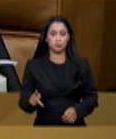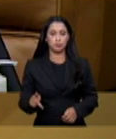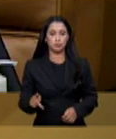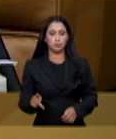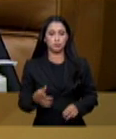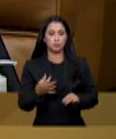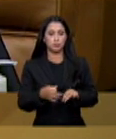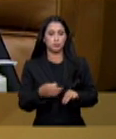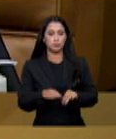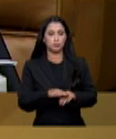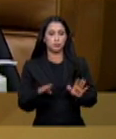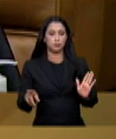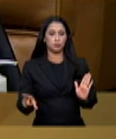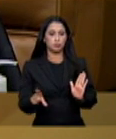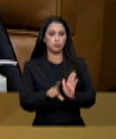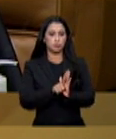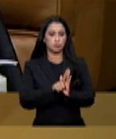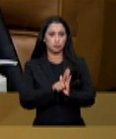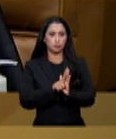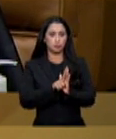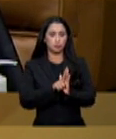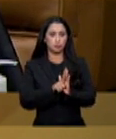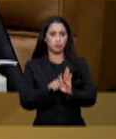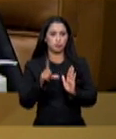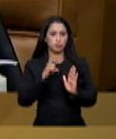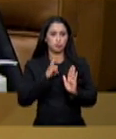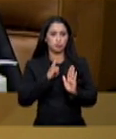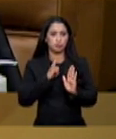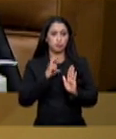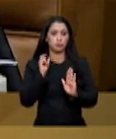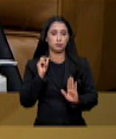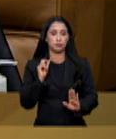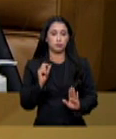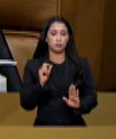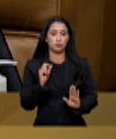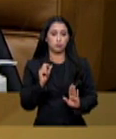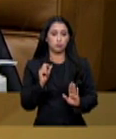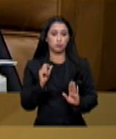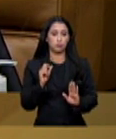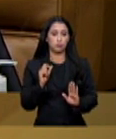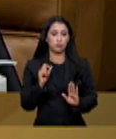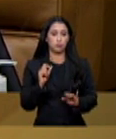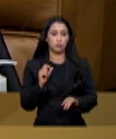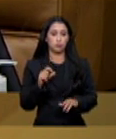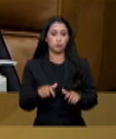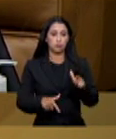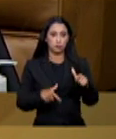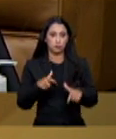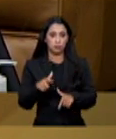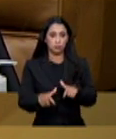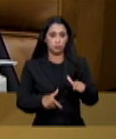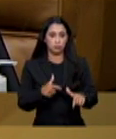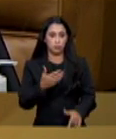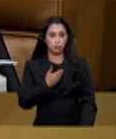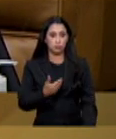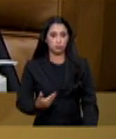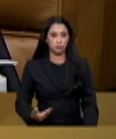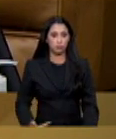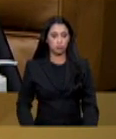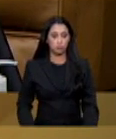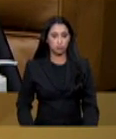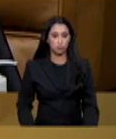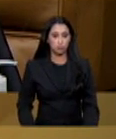pares, lei cuja essência repousa sobre a prestação de serviços públicos de